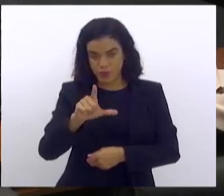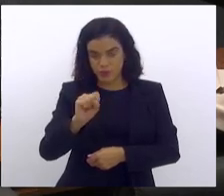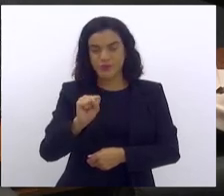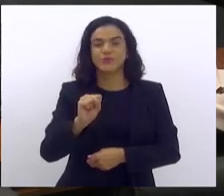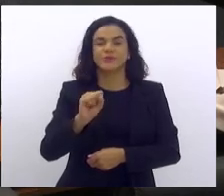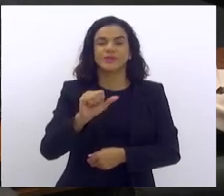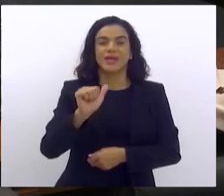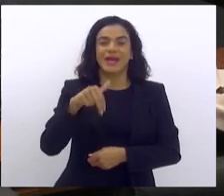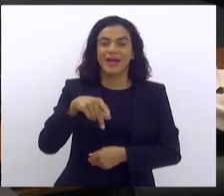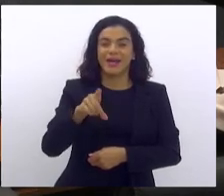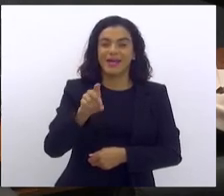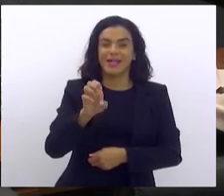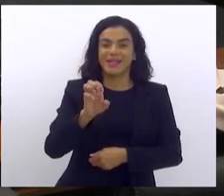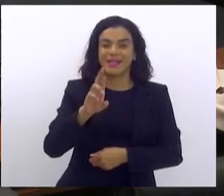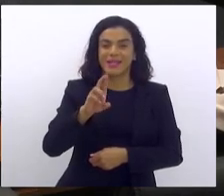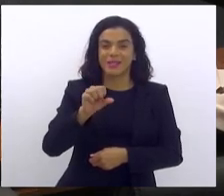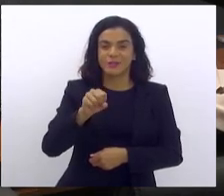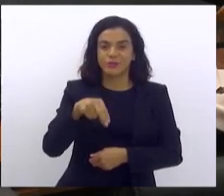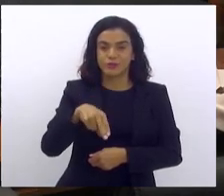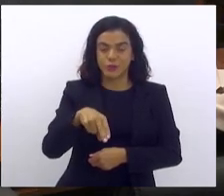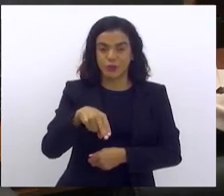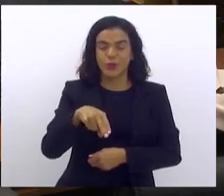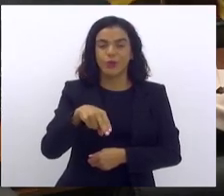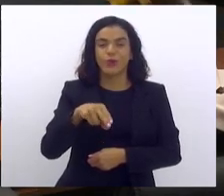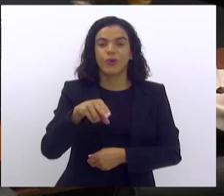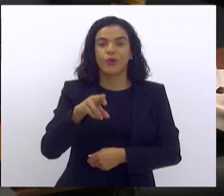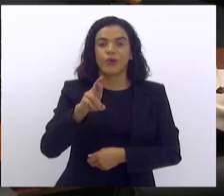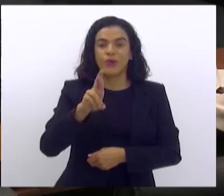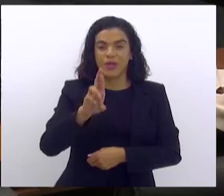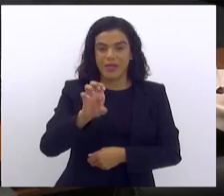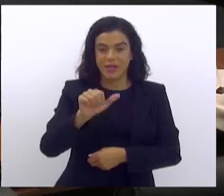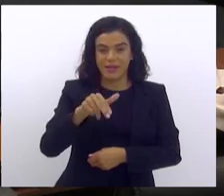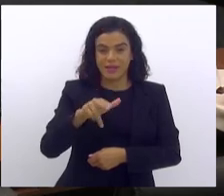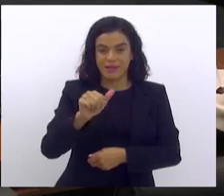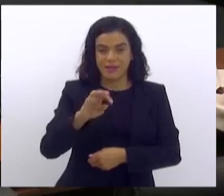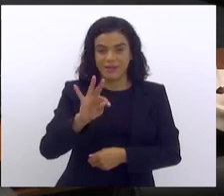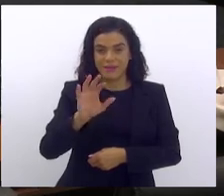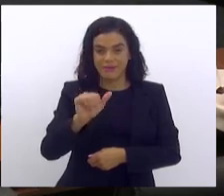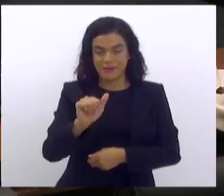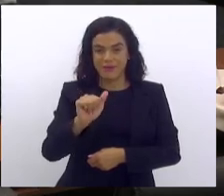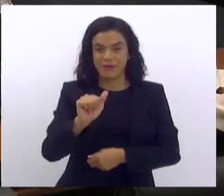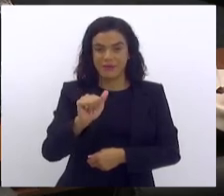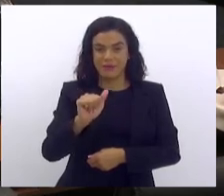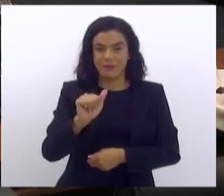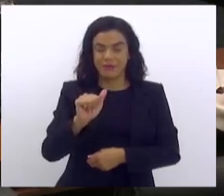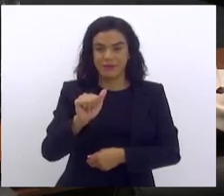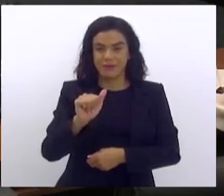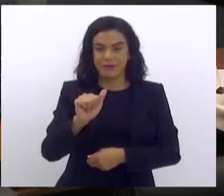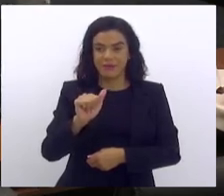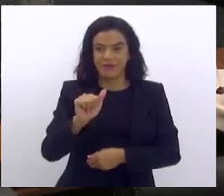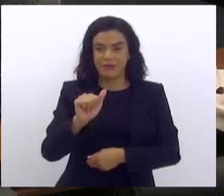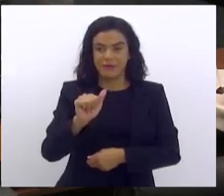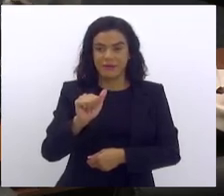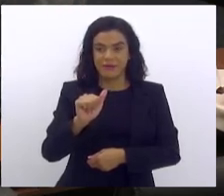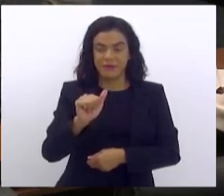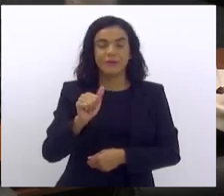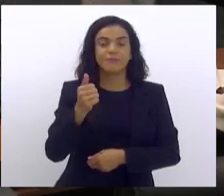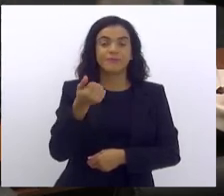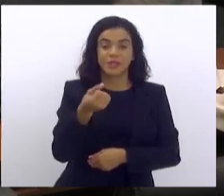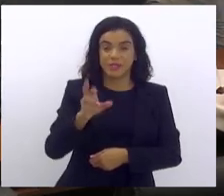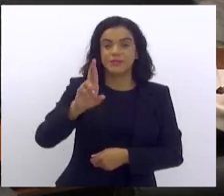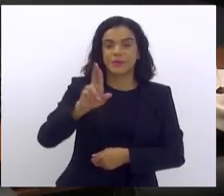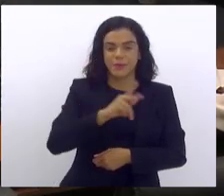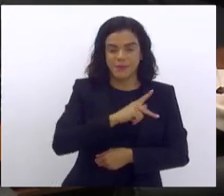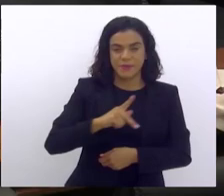Anderson Moraes, Renata Souza, nossa nobre deputada Renata Souza. Senhor